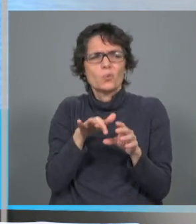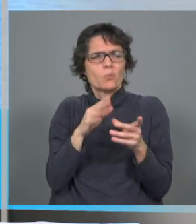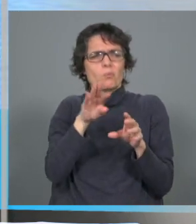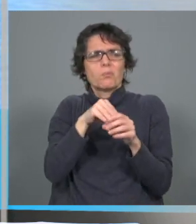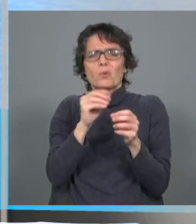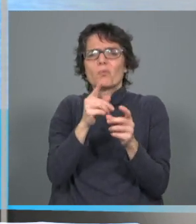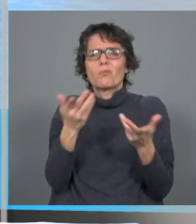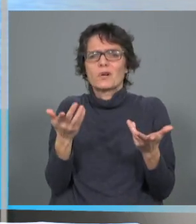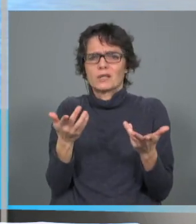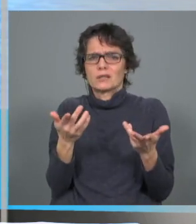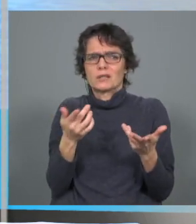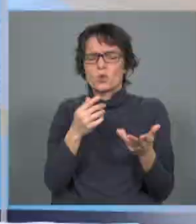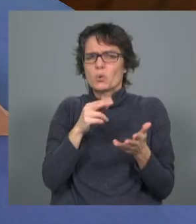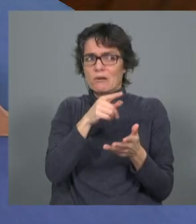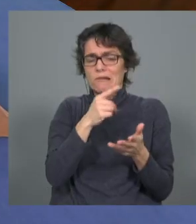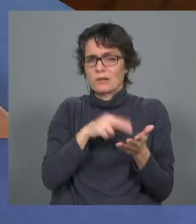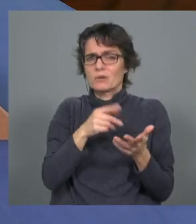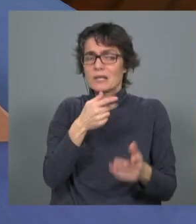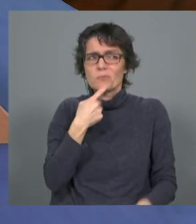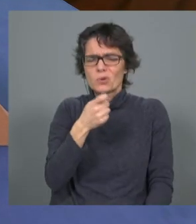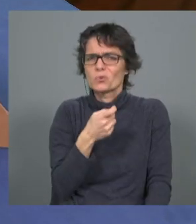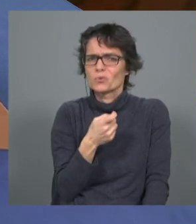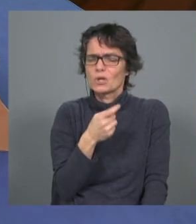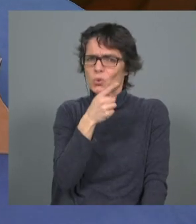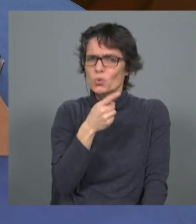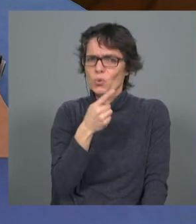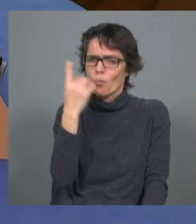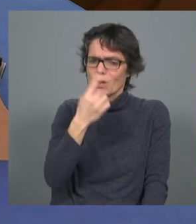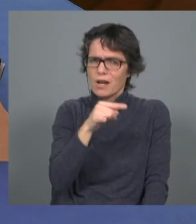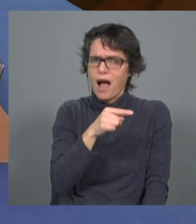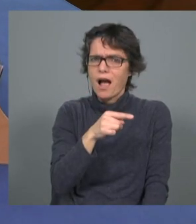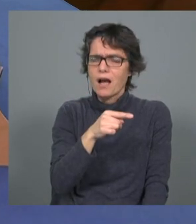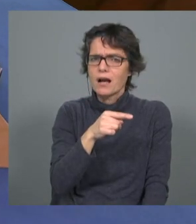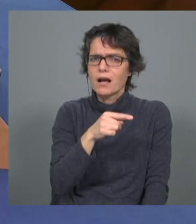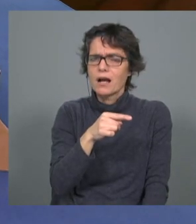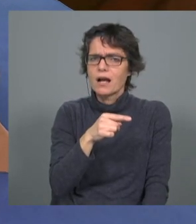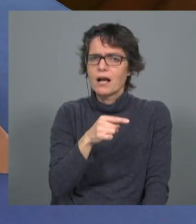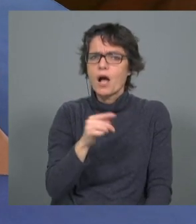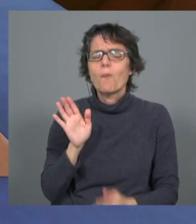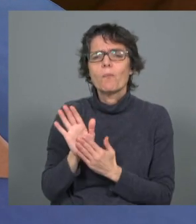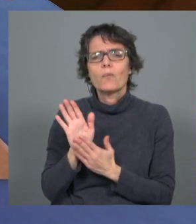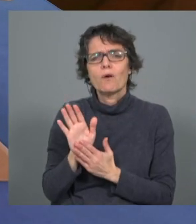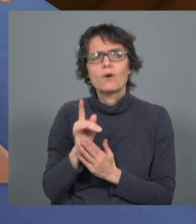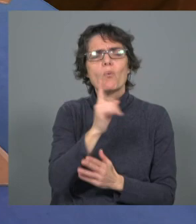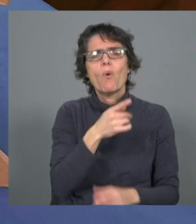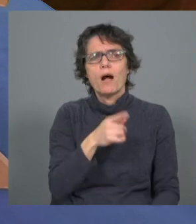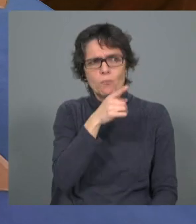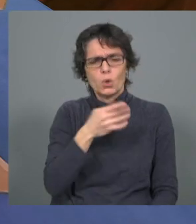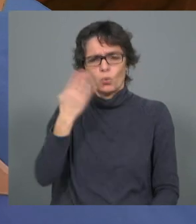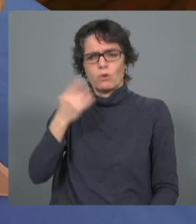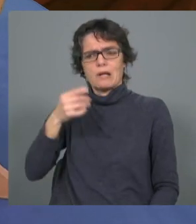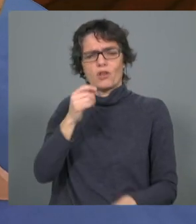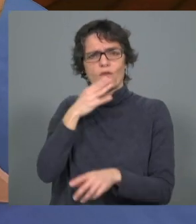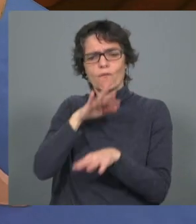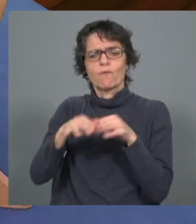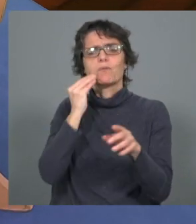rabi reconhecido, portanto, o que lhe perguntam é, com que autoridade, que sinal nos dás para dizer que tens autoridade para